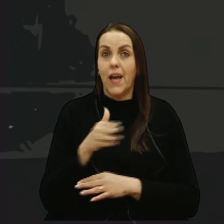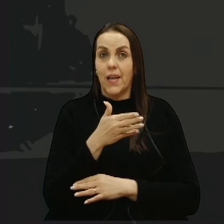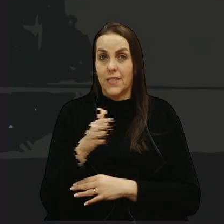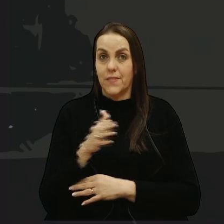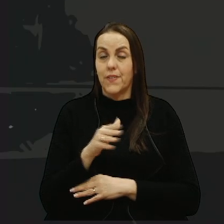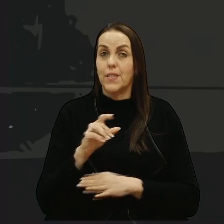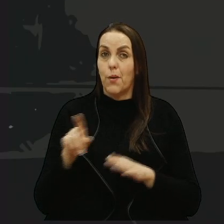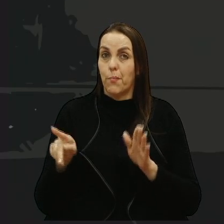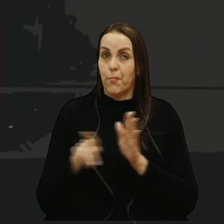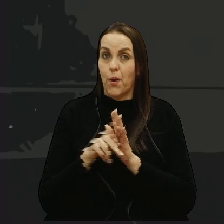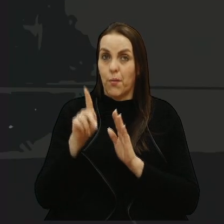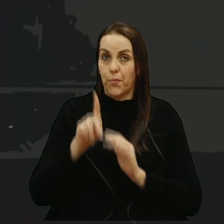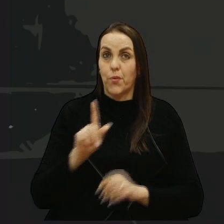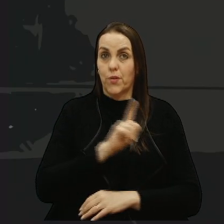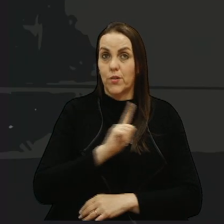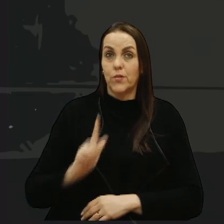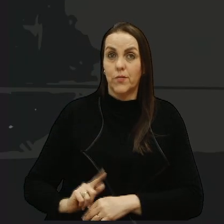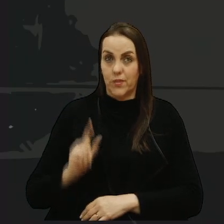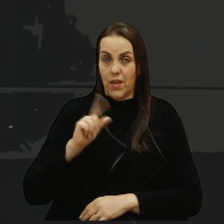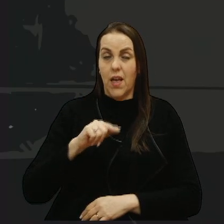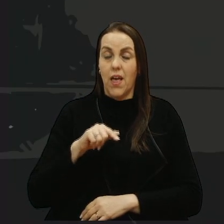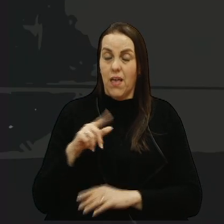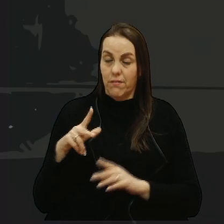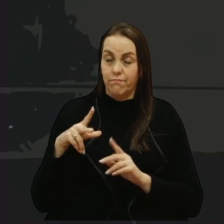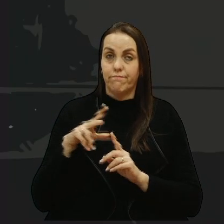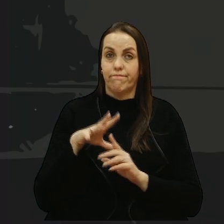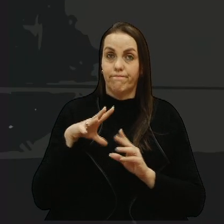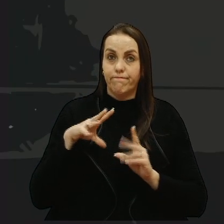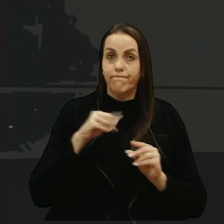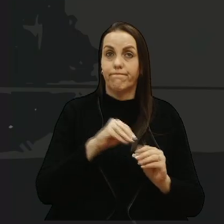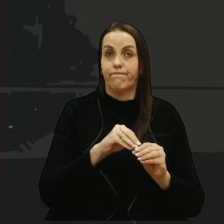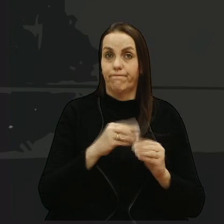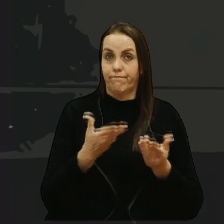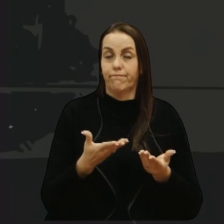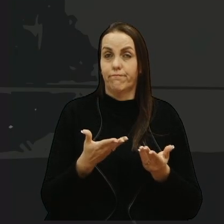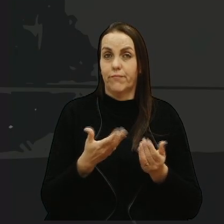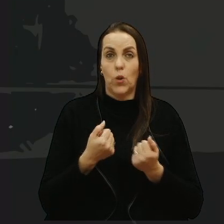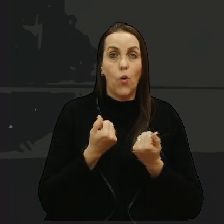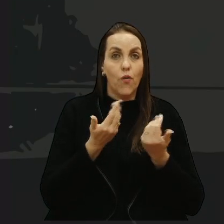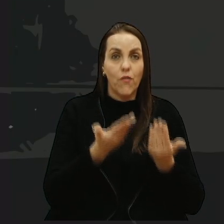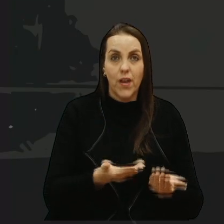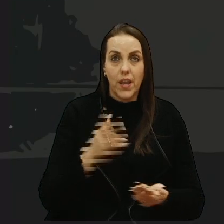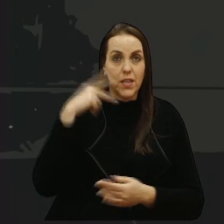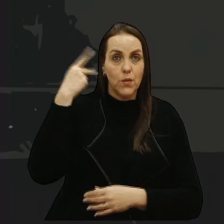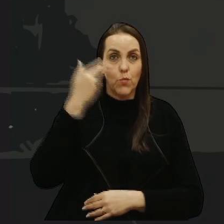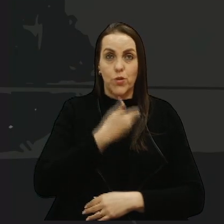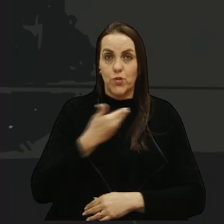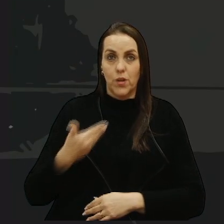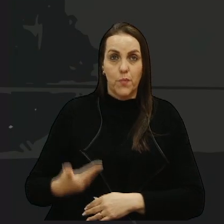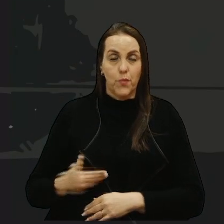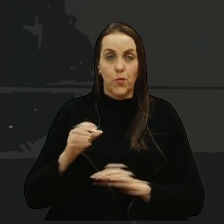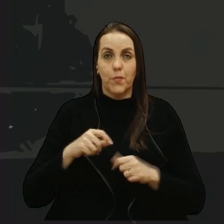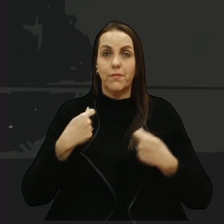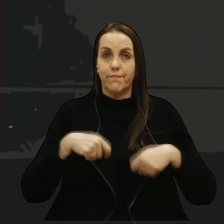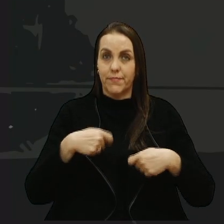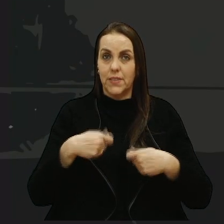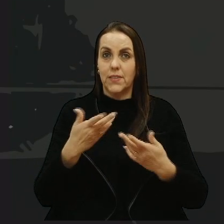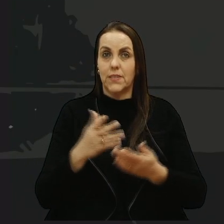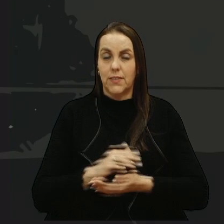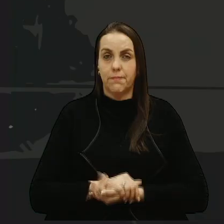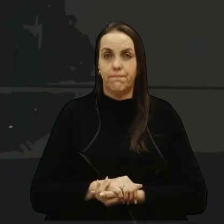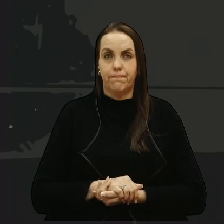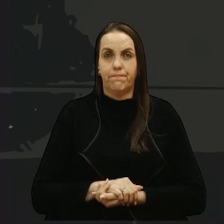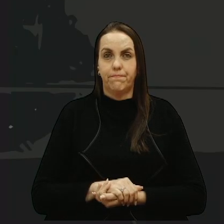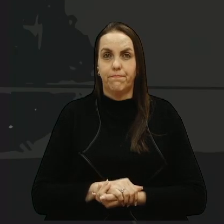o Estado quem viola quando não oferece as políticas públicas necessárias.